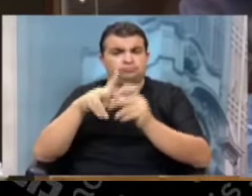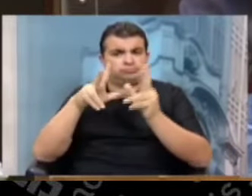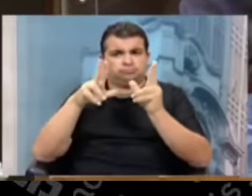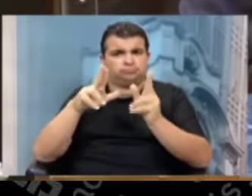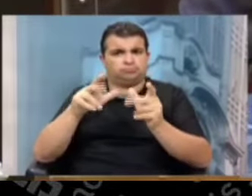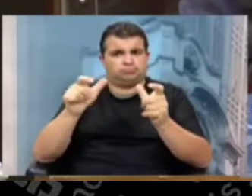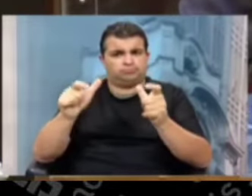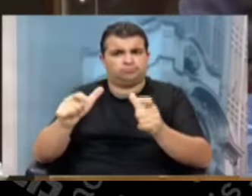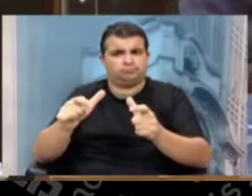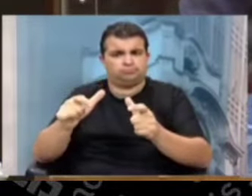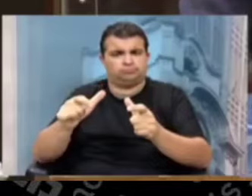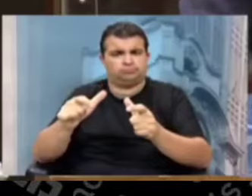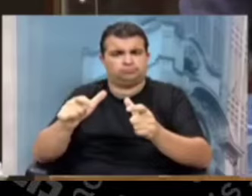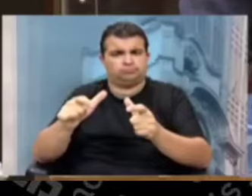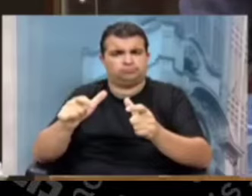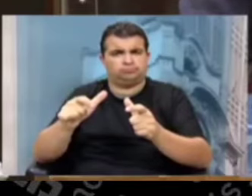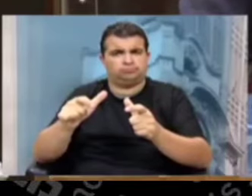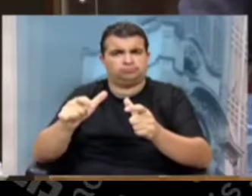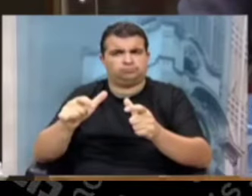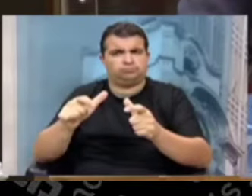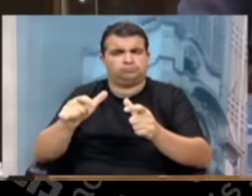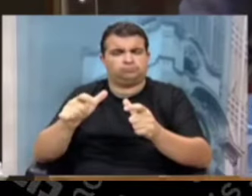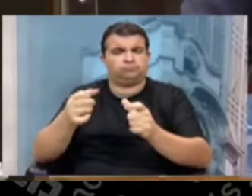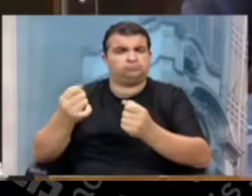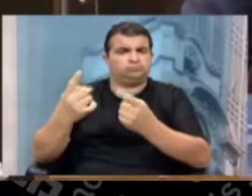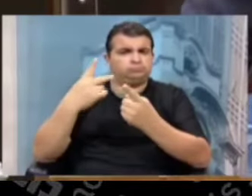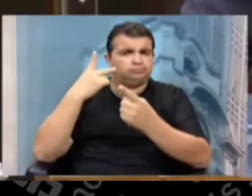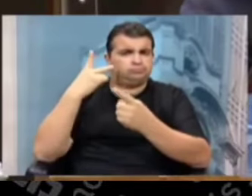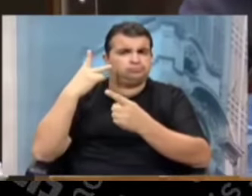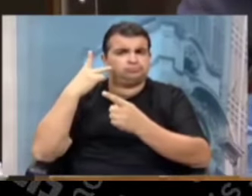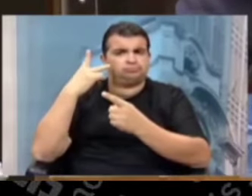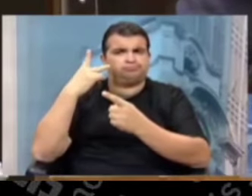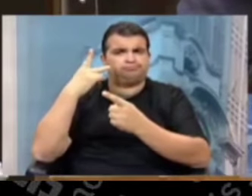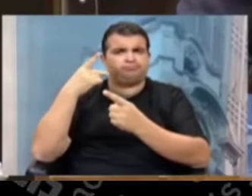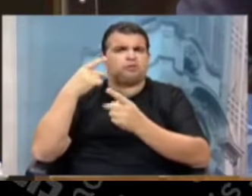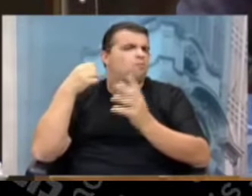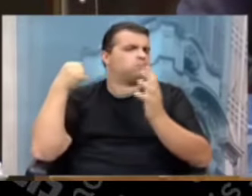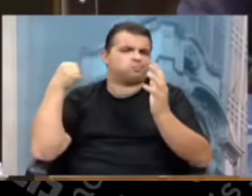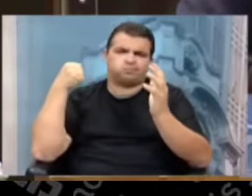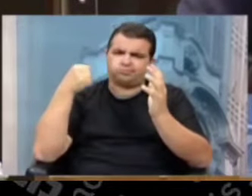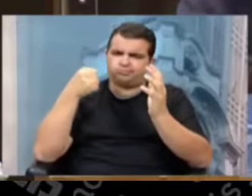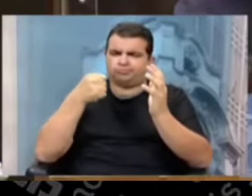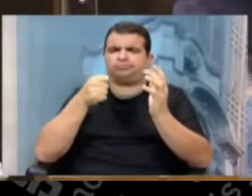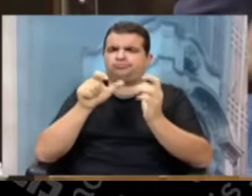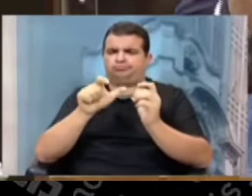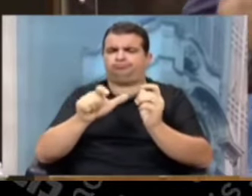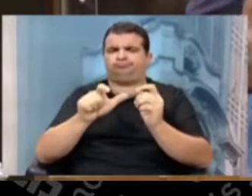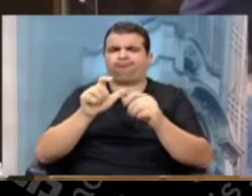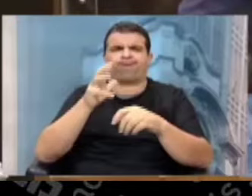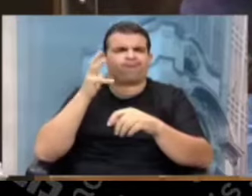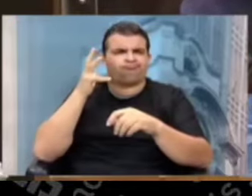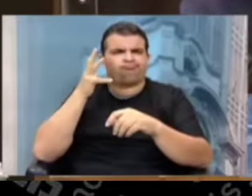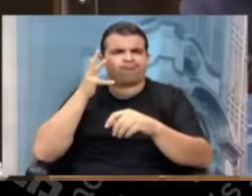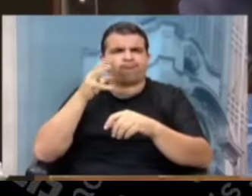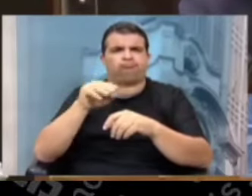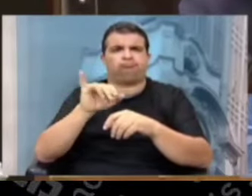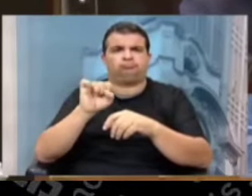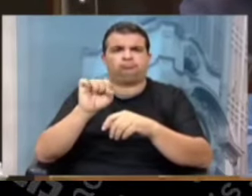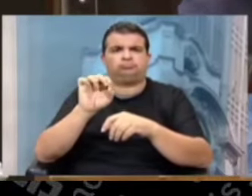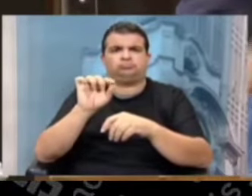ambiente em que vereadoras foram agredidas, com discurso misógino,